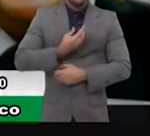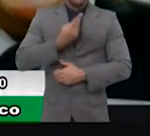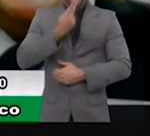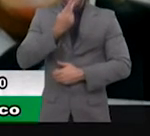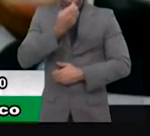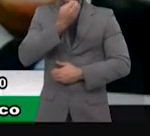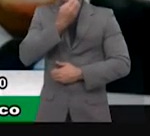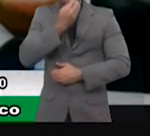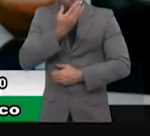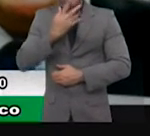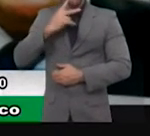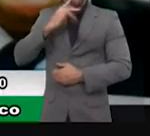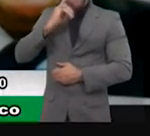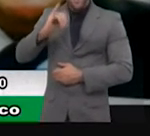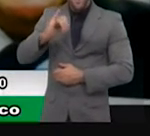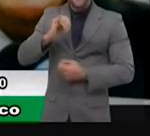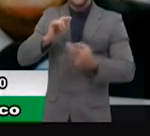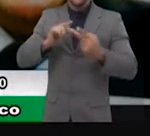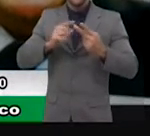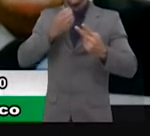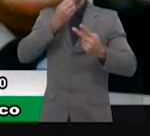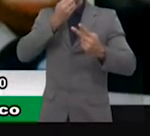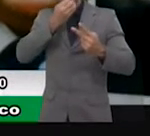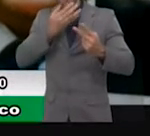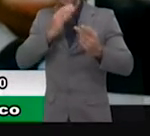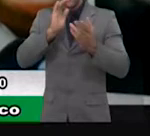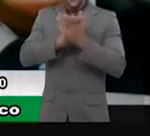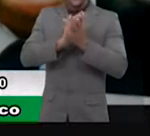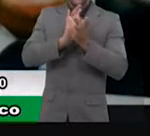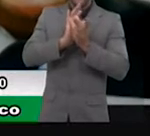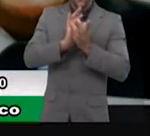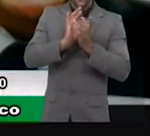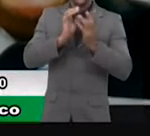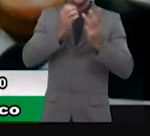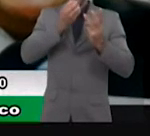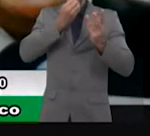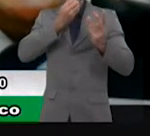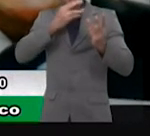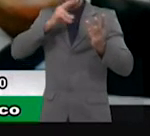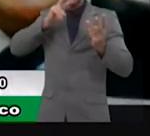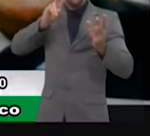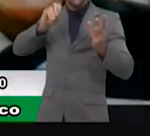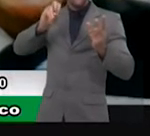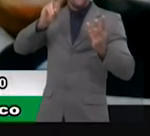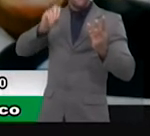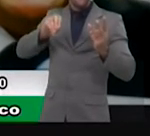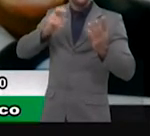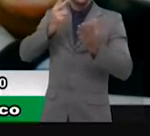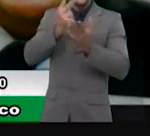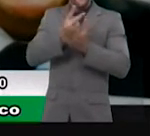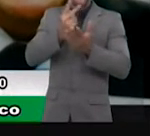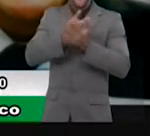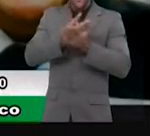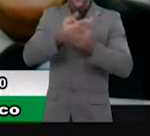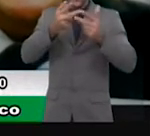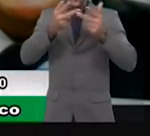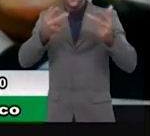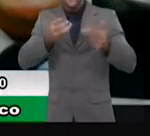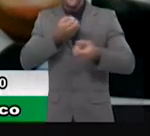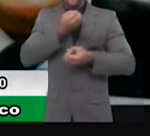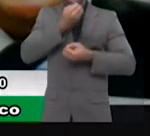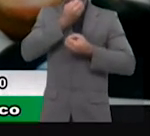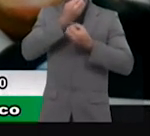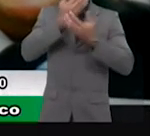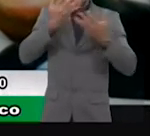boa esposa, ouvi dos netos que ele era um avô dedicado, e que a gente